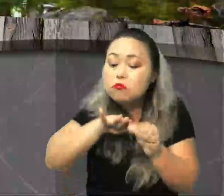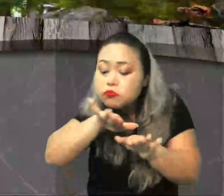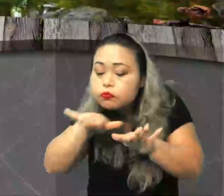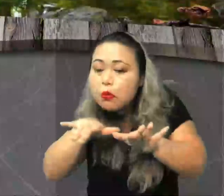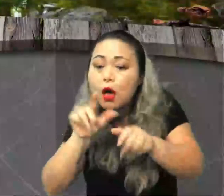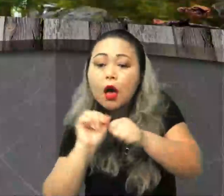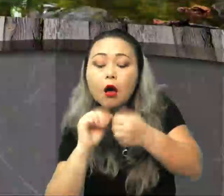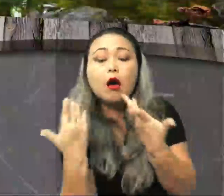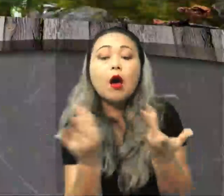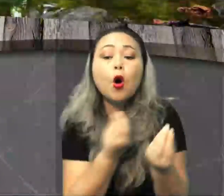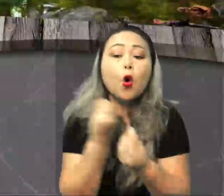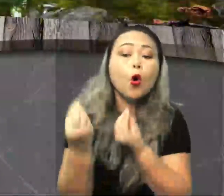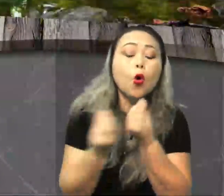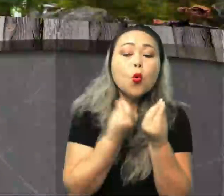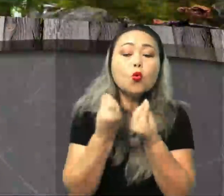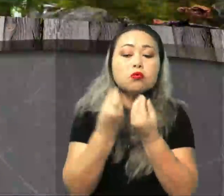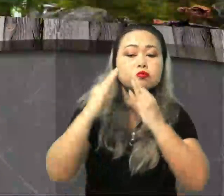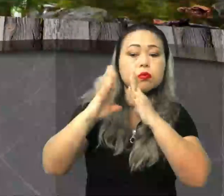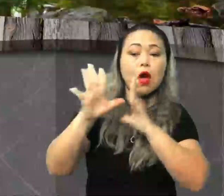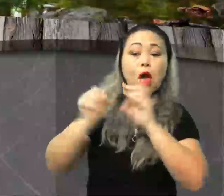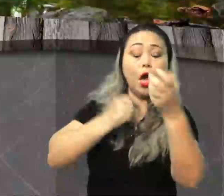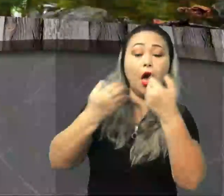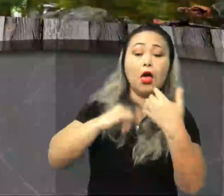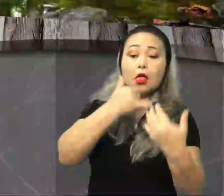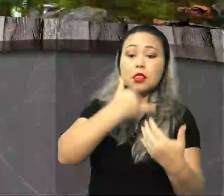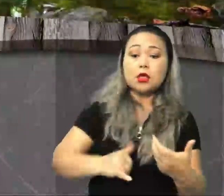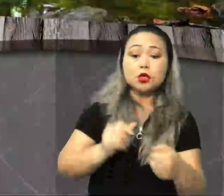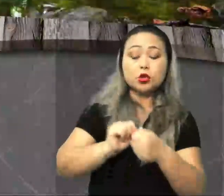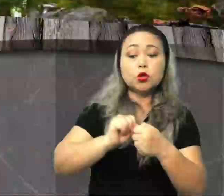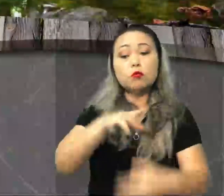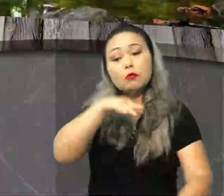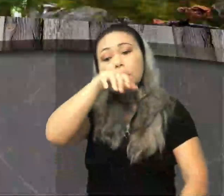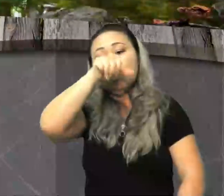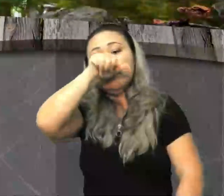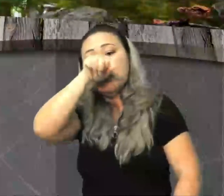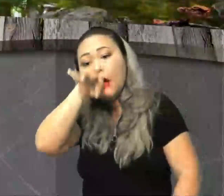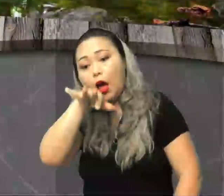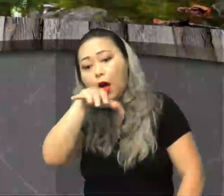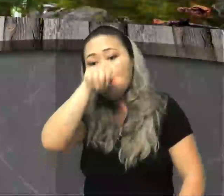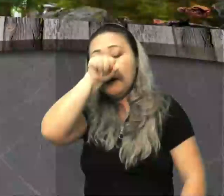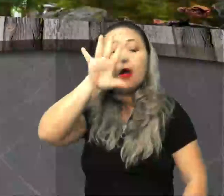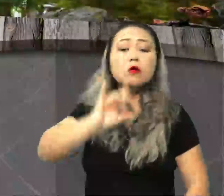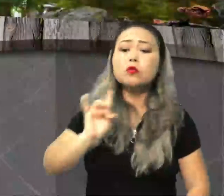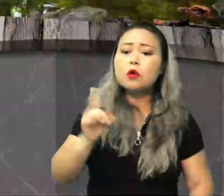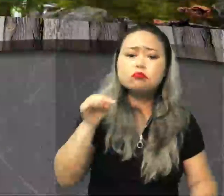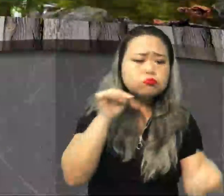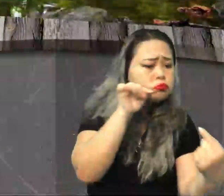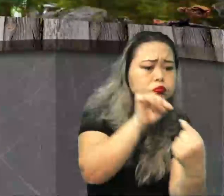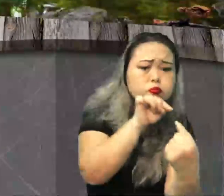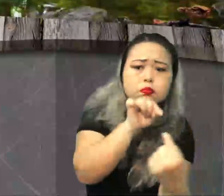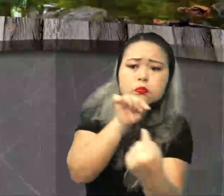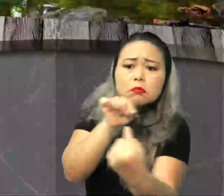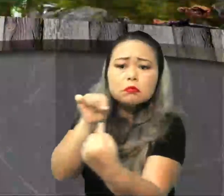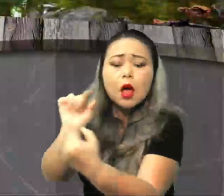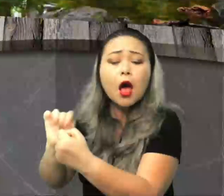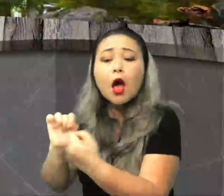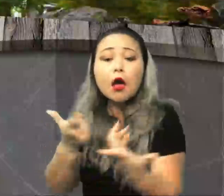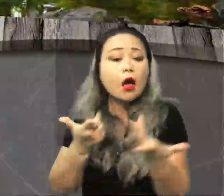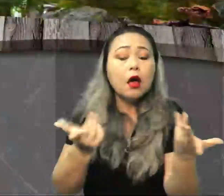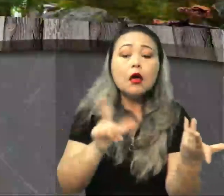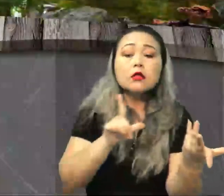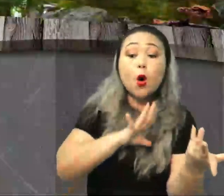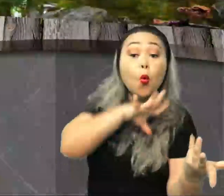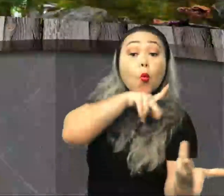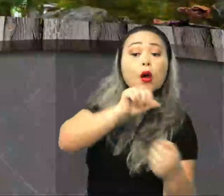locomoção, de acordo com a sua forma de obtenção de energia, a respiração. Então, todos os animais, essa